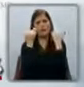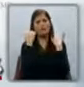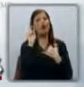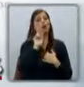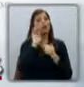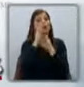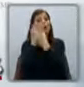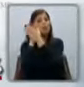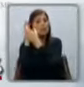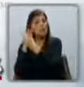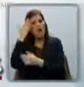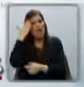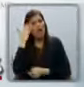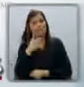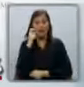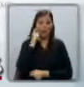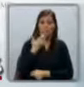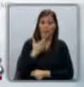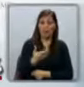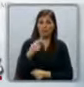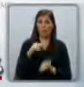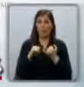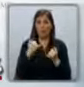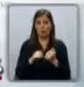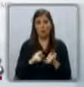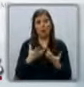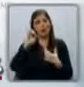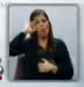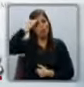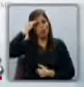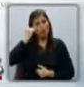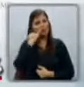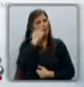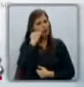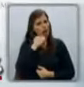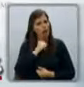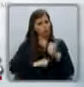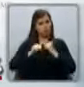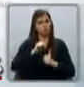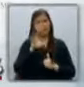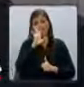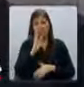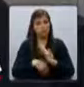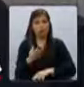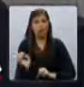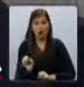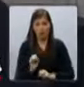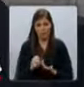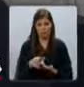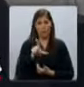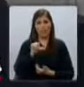considerar que o requerente em frente ao risco real de danos sérios E irreversíveis caso a medida não seja aplicada